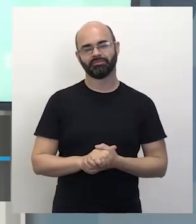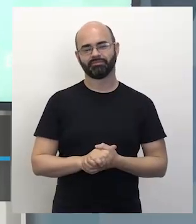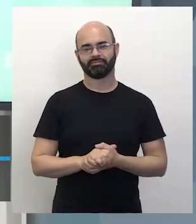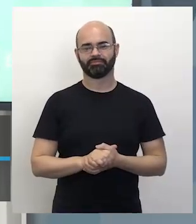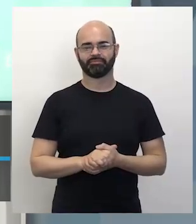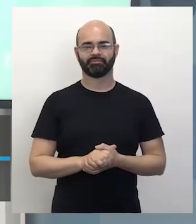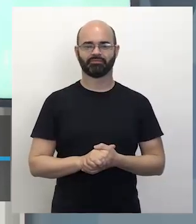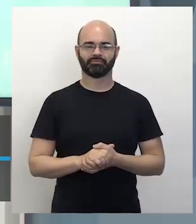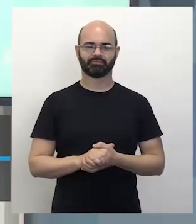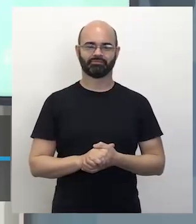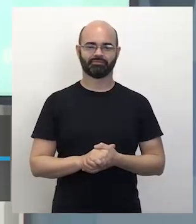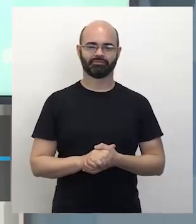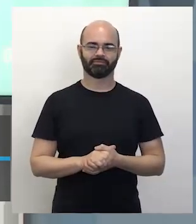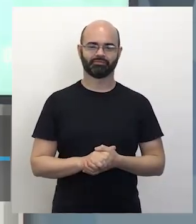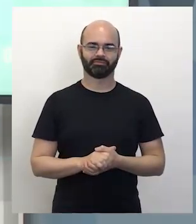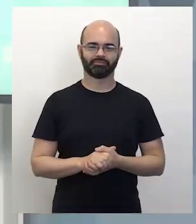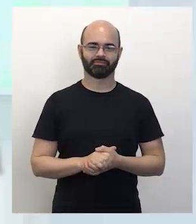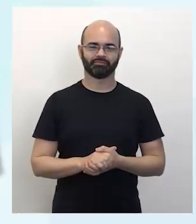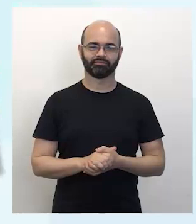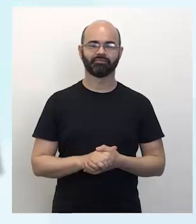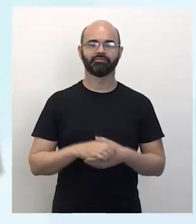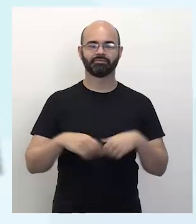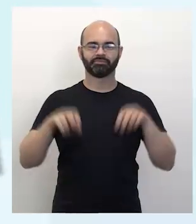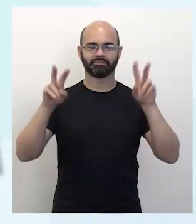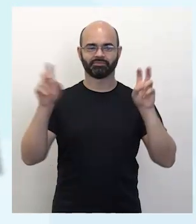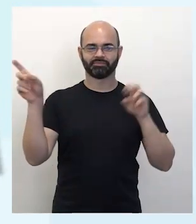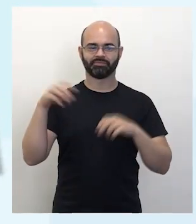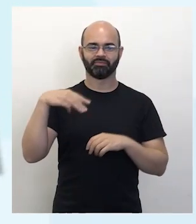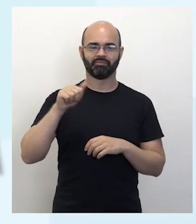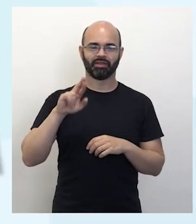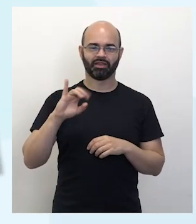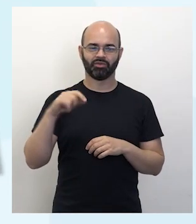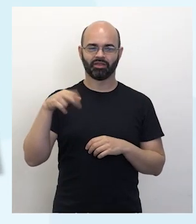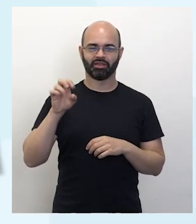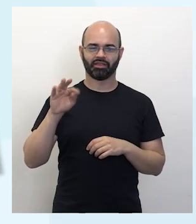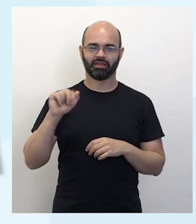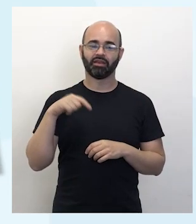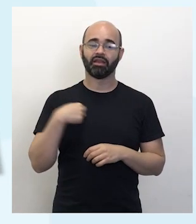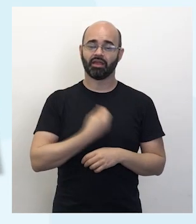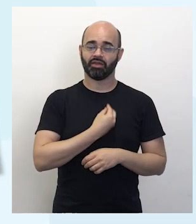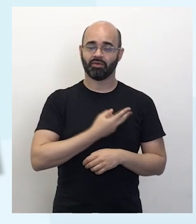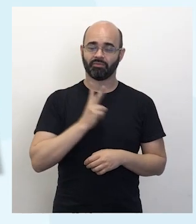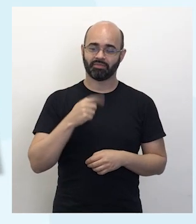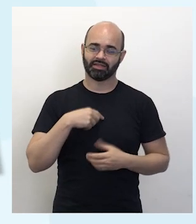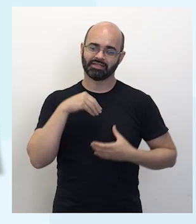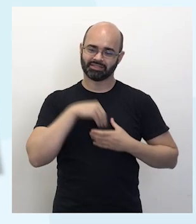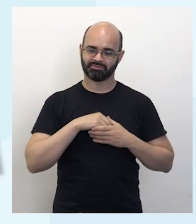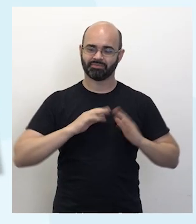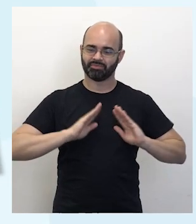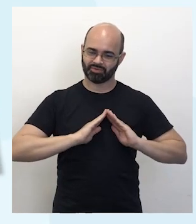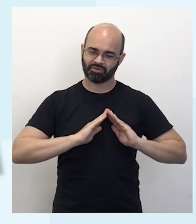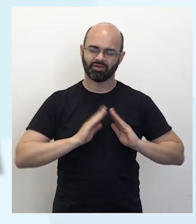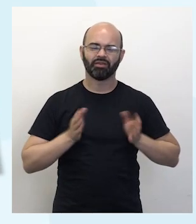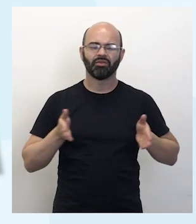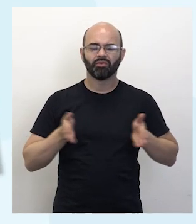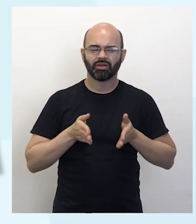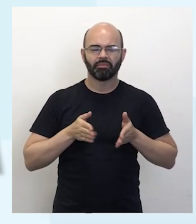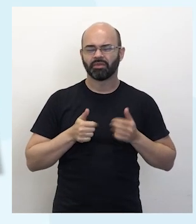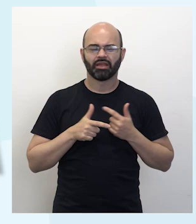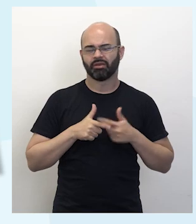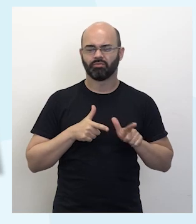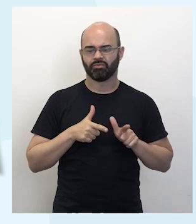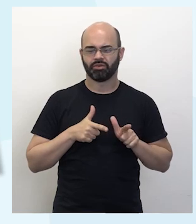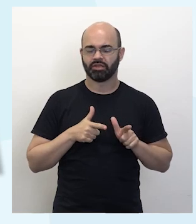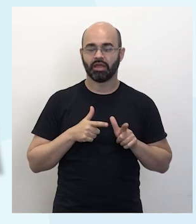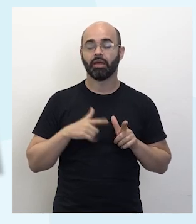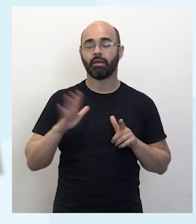do Mário Quintana. Eu moro em mim mesmo. Não faz mal que o quarto seja pequeno. É bom, assim tenho menos lugares